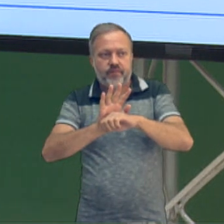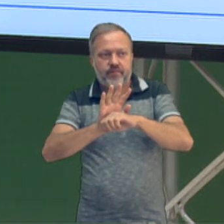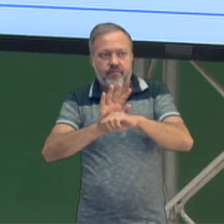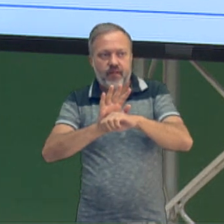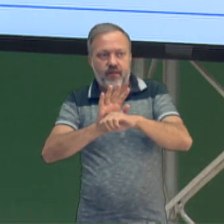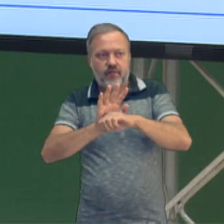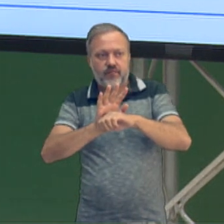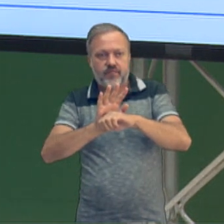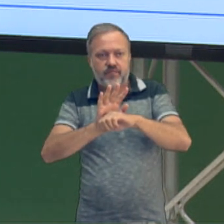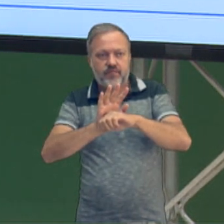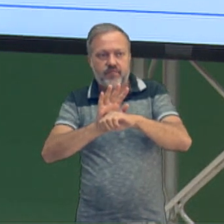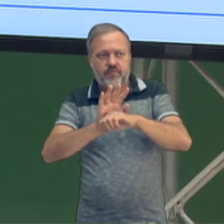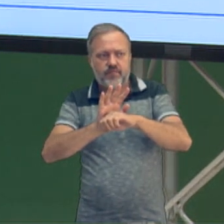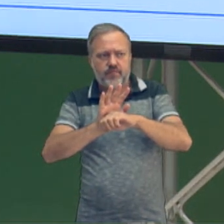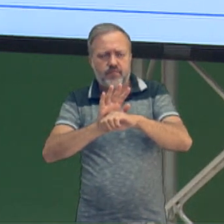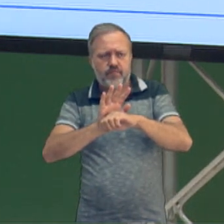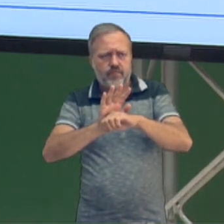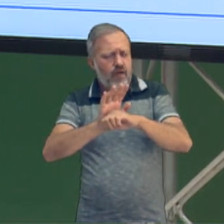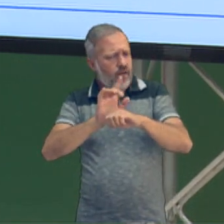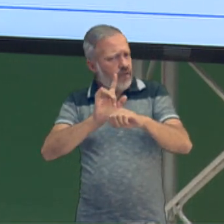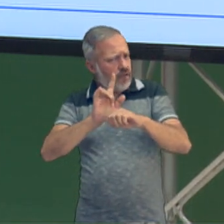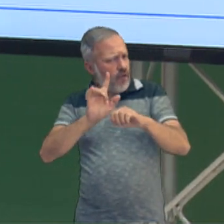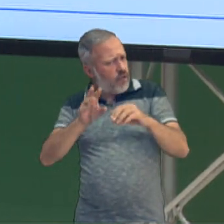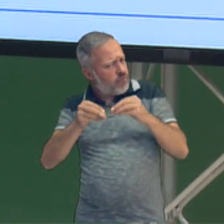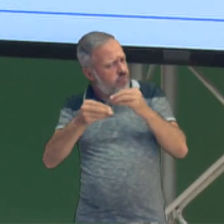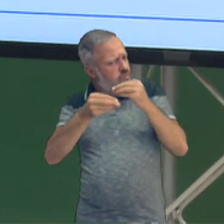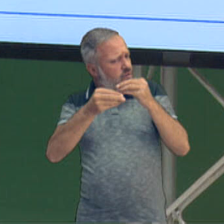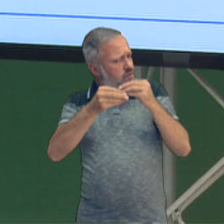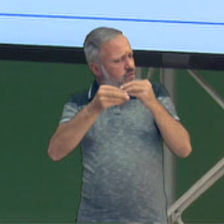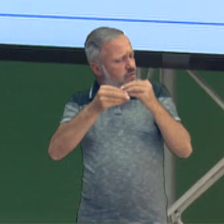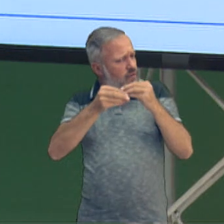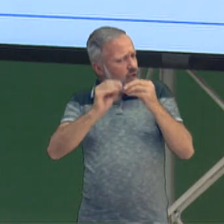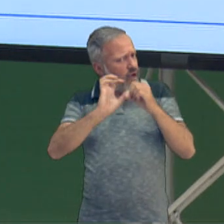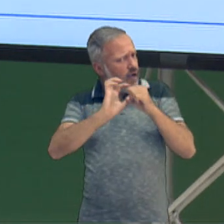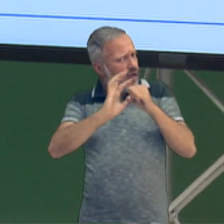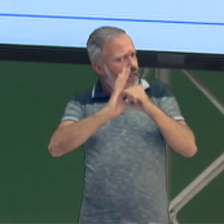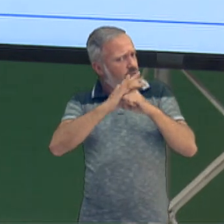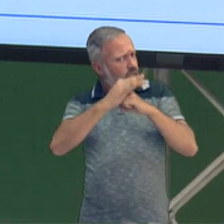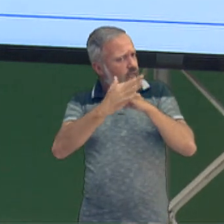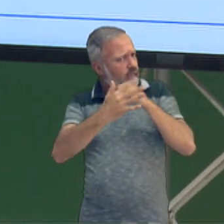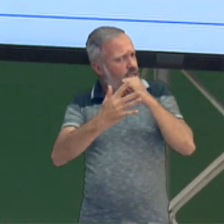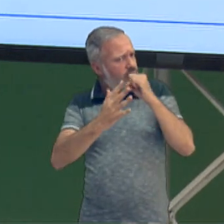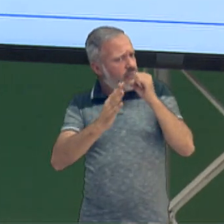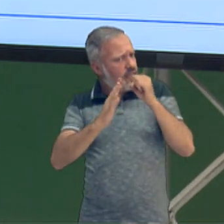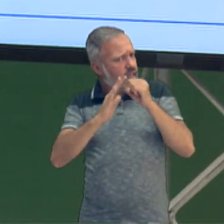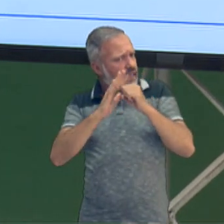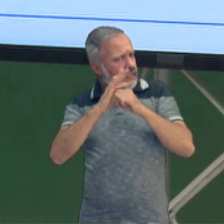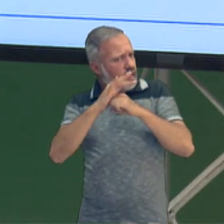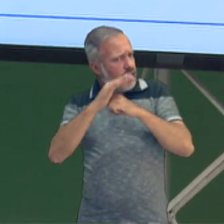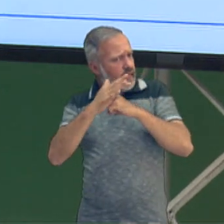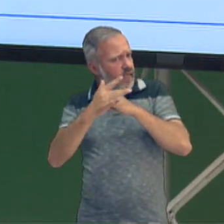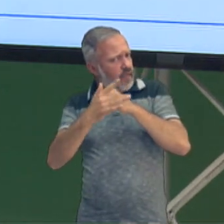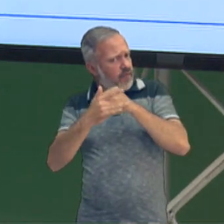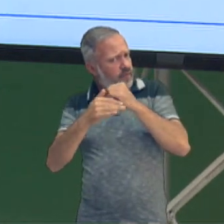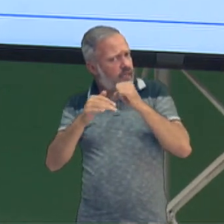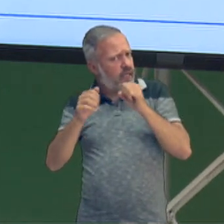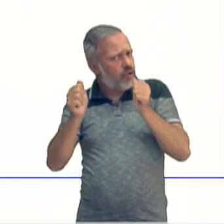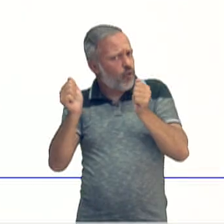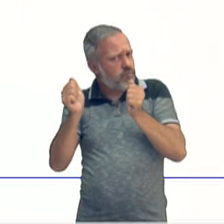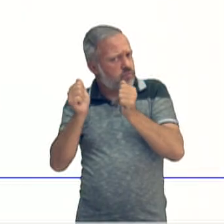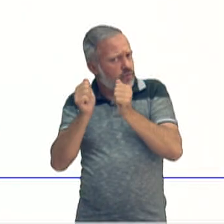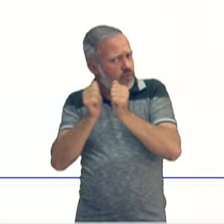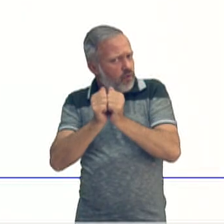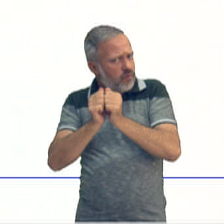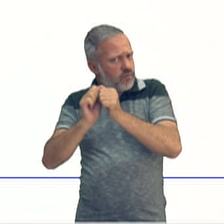carboidrato. Minha reserva energética, principal fonte de reserva energética, os lipídios que a gente está estudando. Então, achei